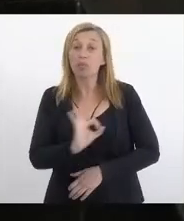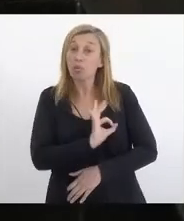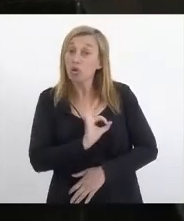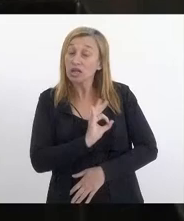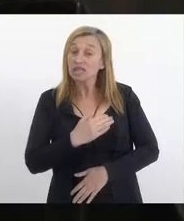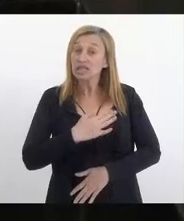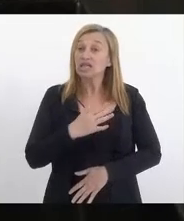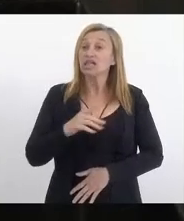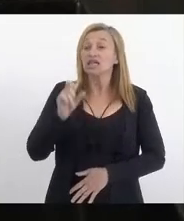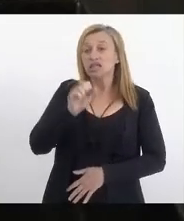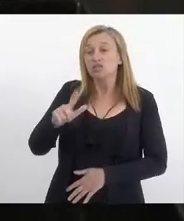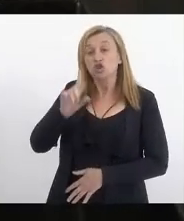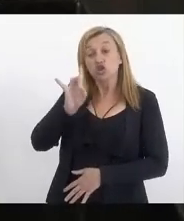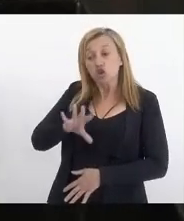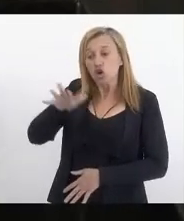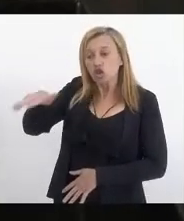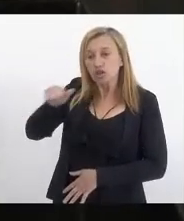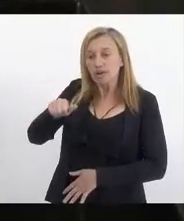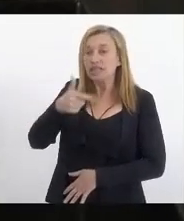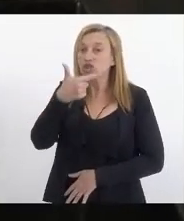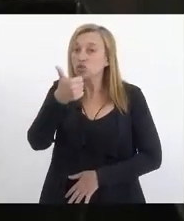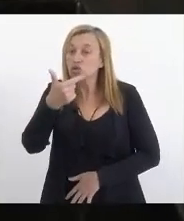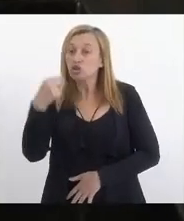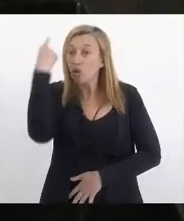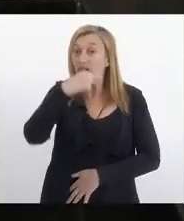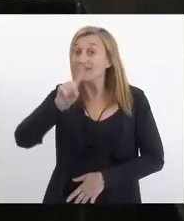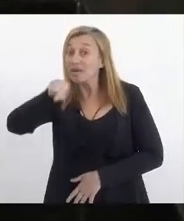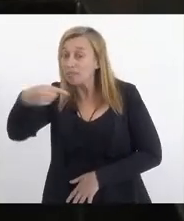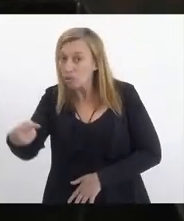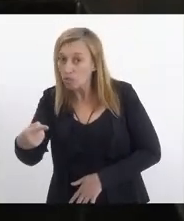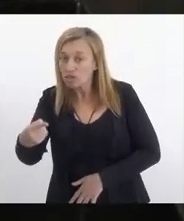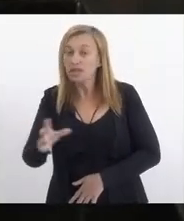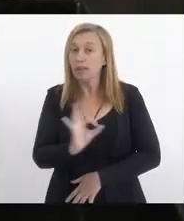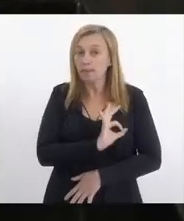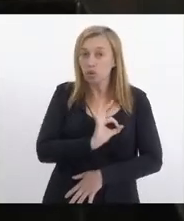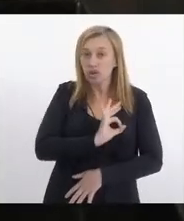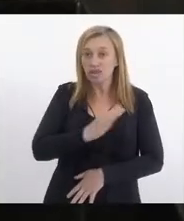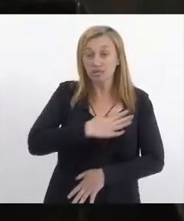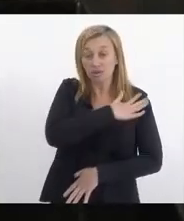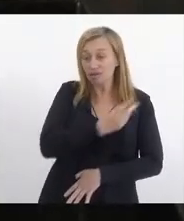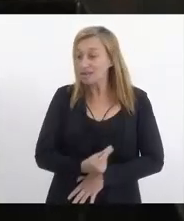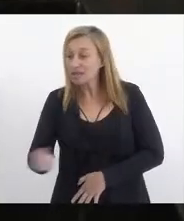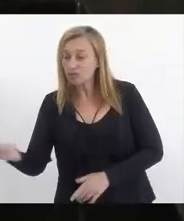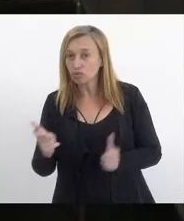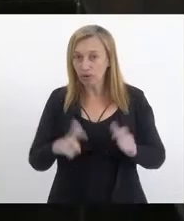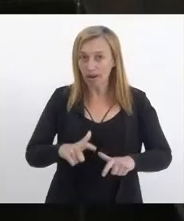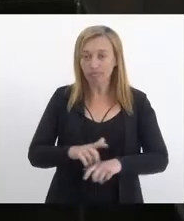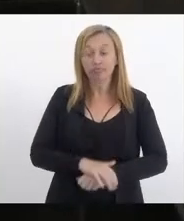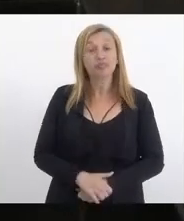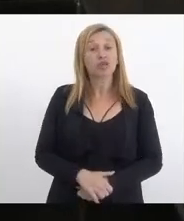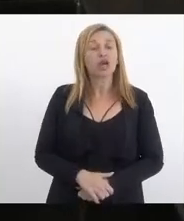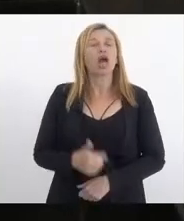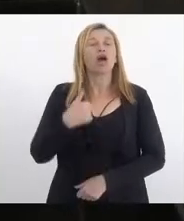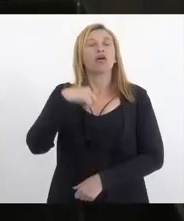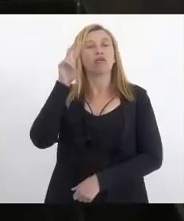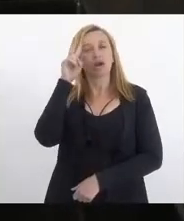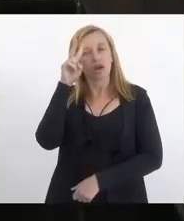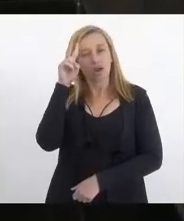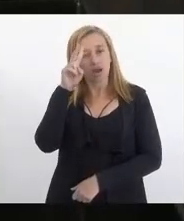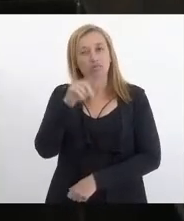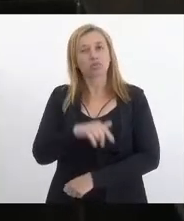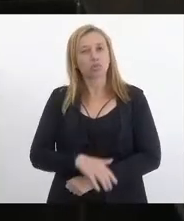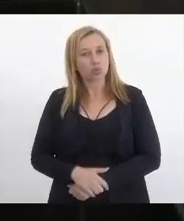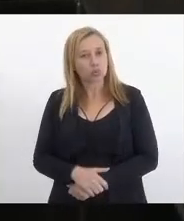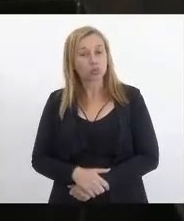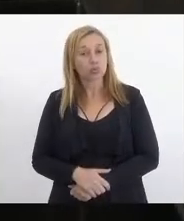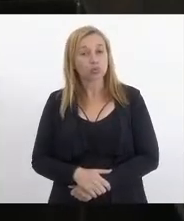Civil só foi acionada 12 horas depois que a Polícia Militar deixou o local. Eu lembro que